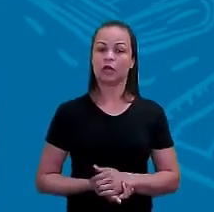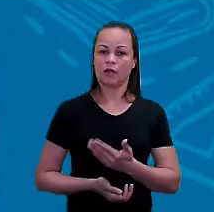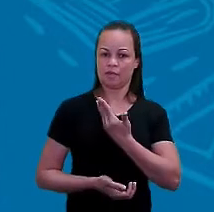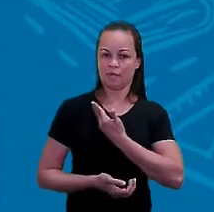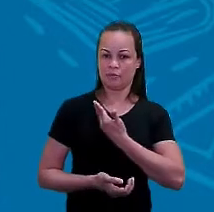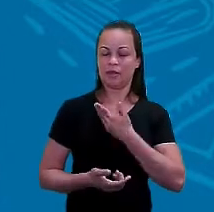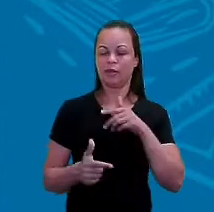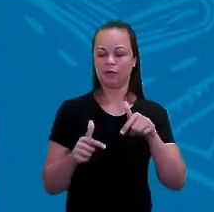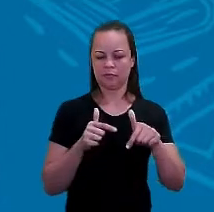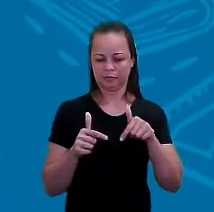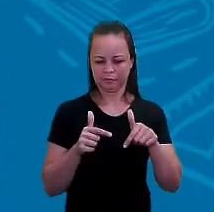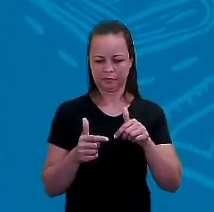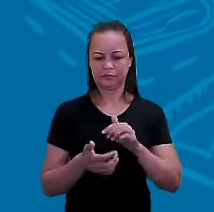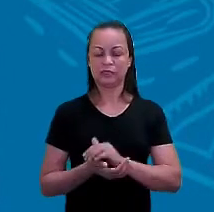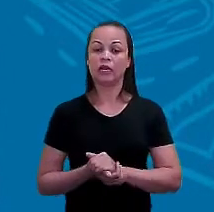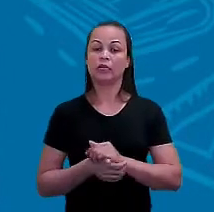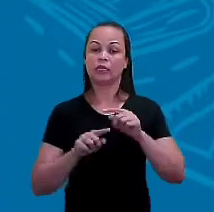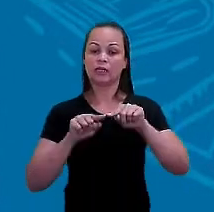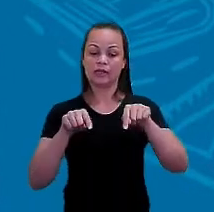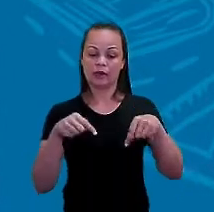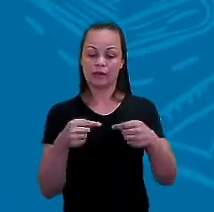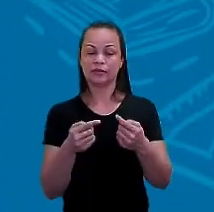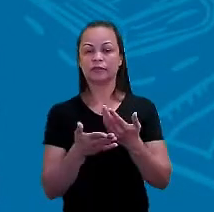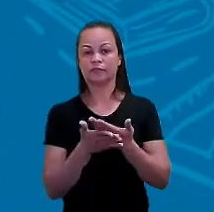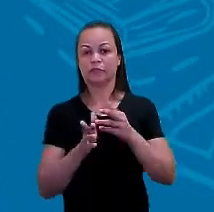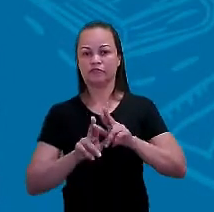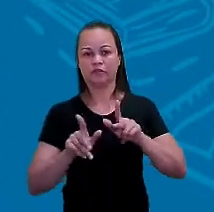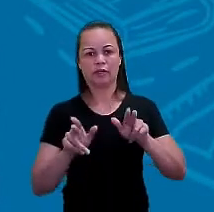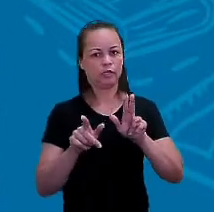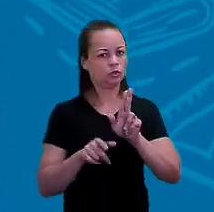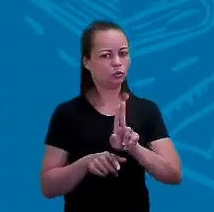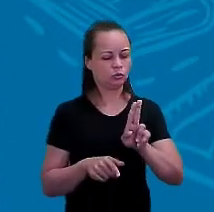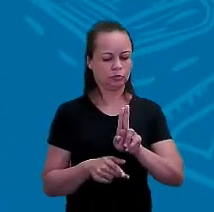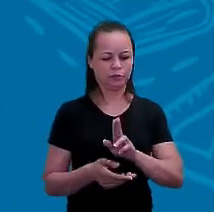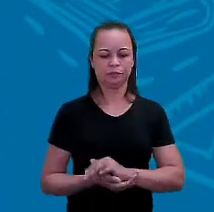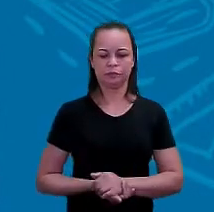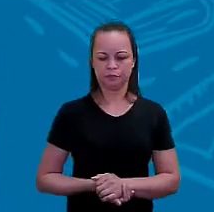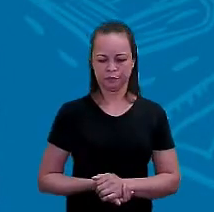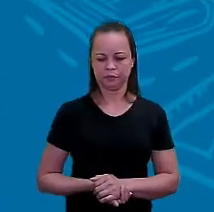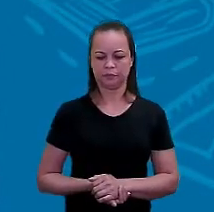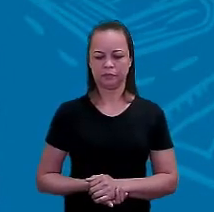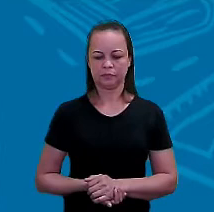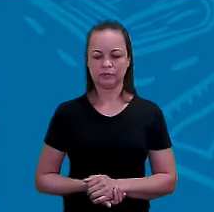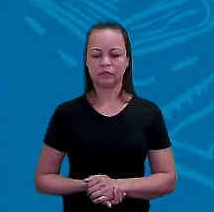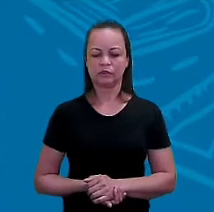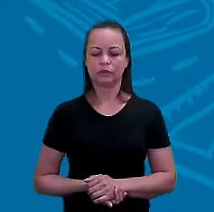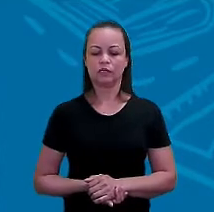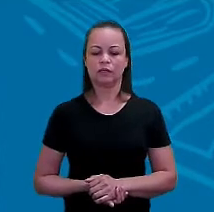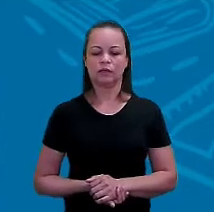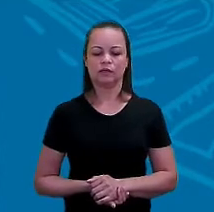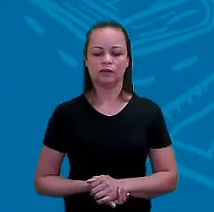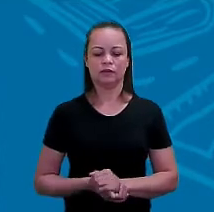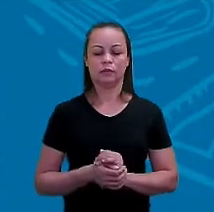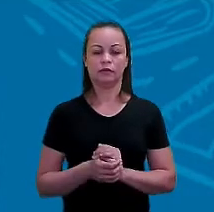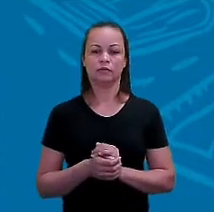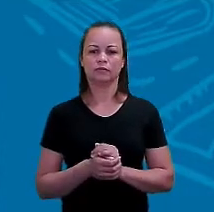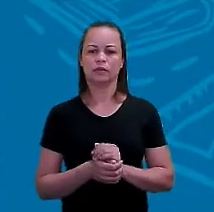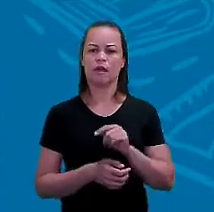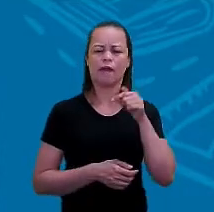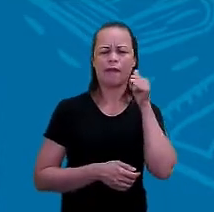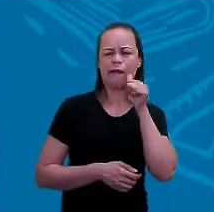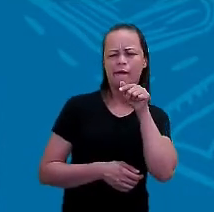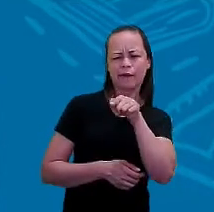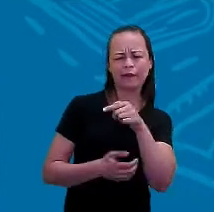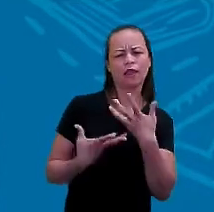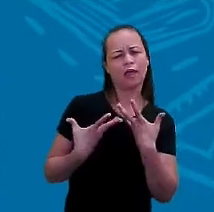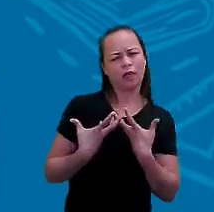trabalho. Classmate, colega de sala. Então, workmate, colega de trabalho. Is she tired? Ela está